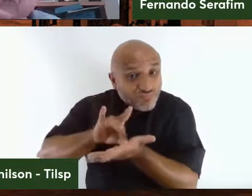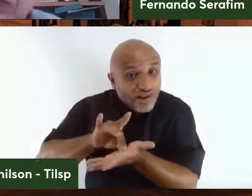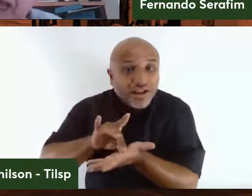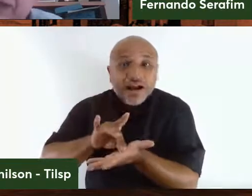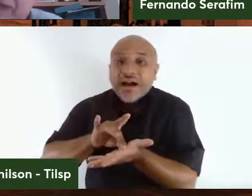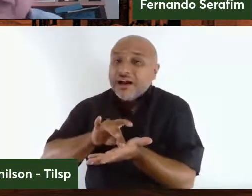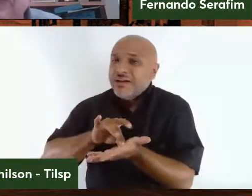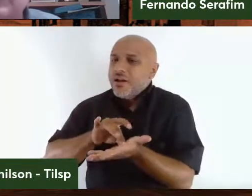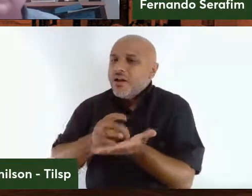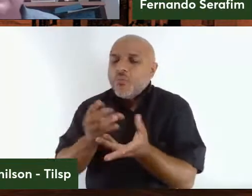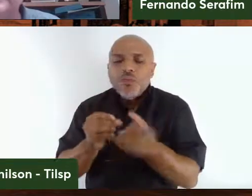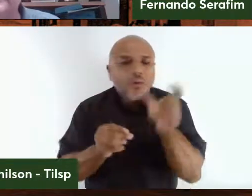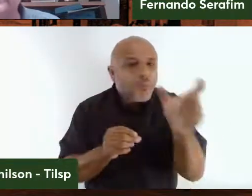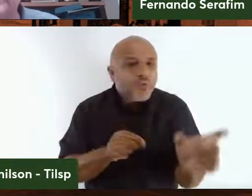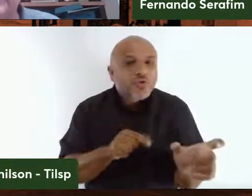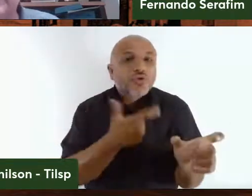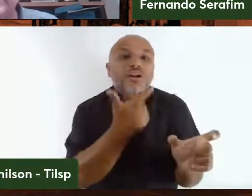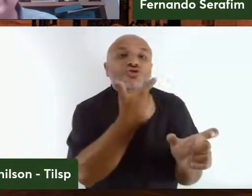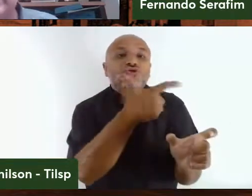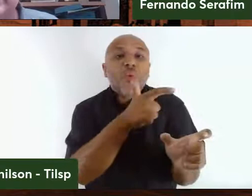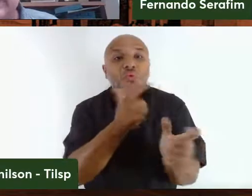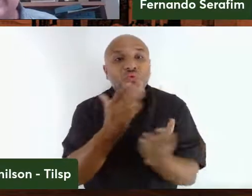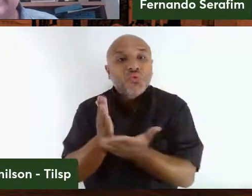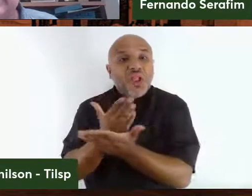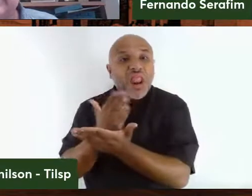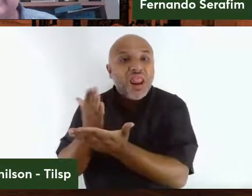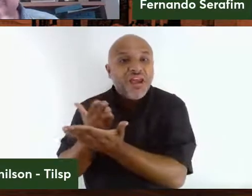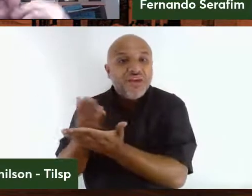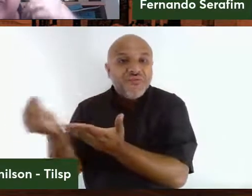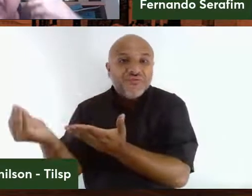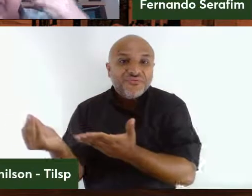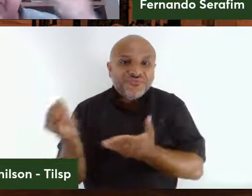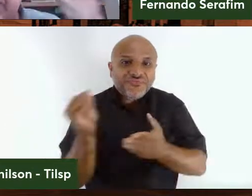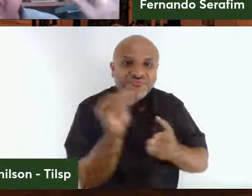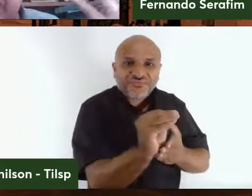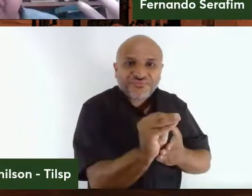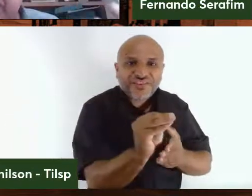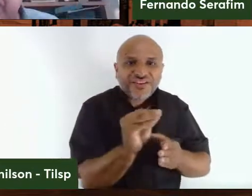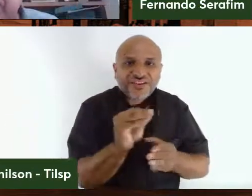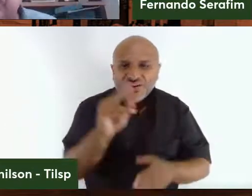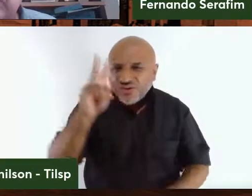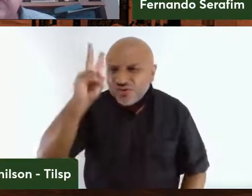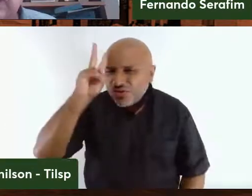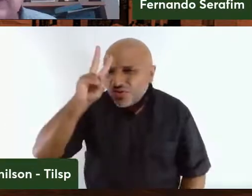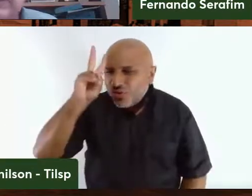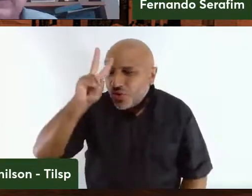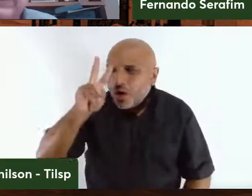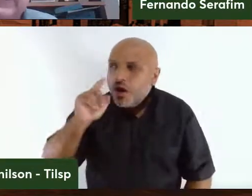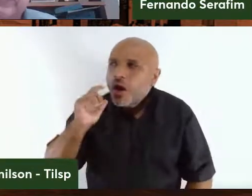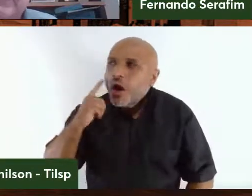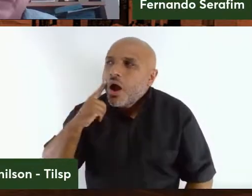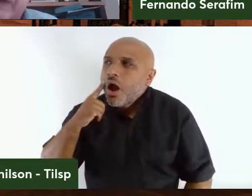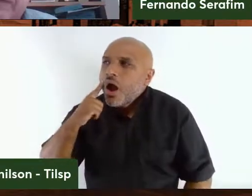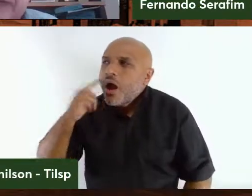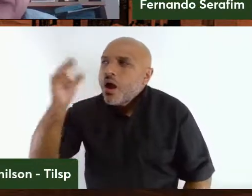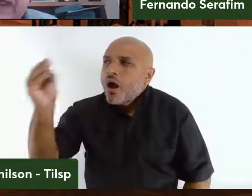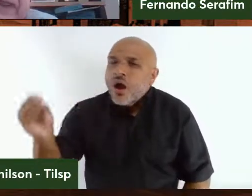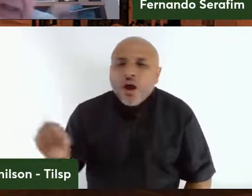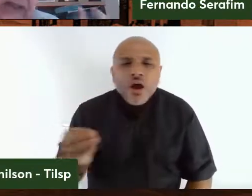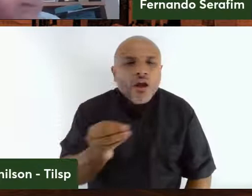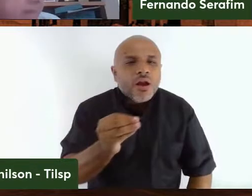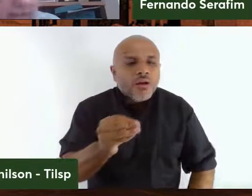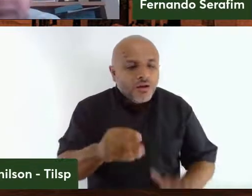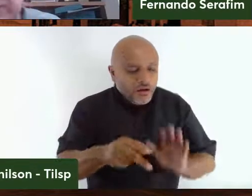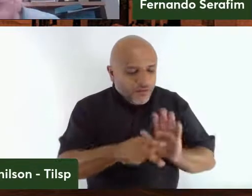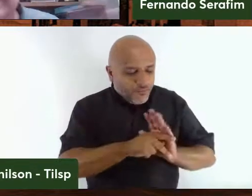muitas personagens de outros livros, sabe? Histórias que você ouviu, a tua própria vida